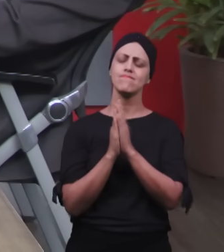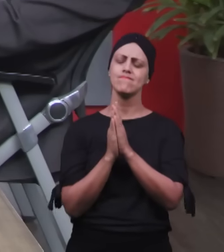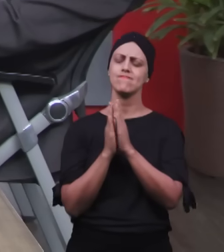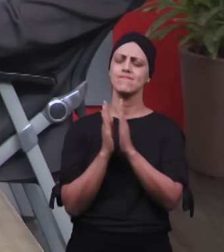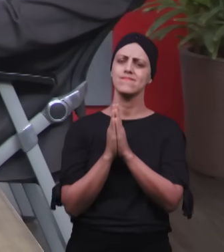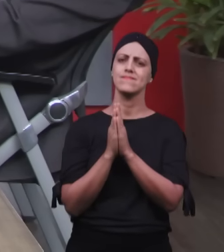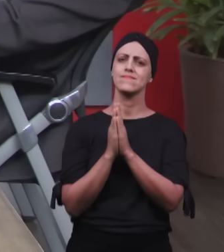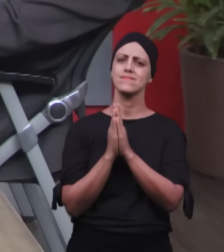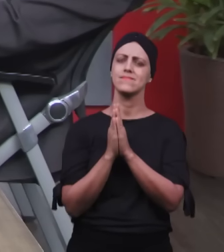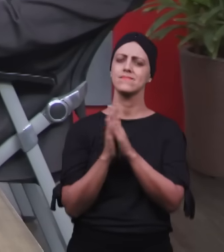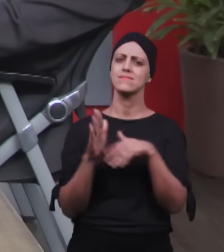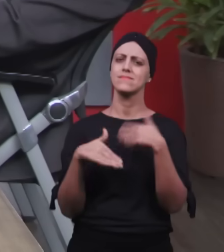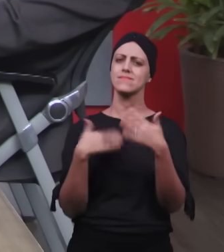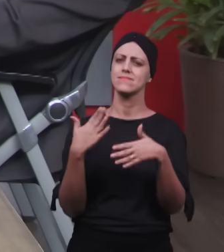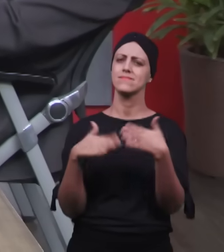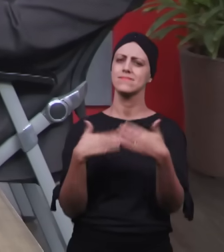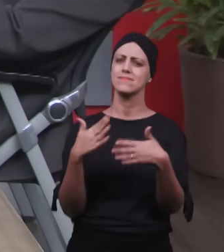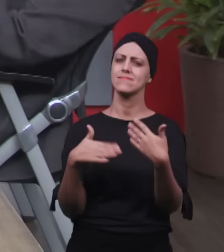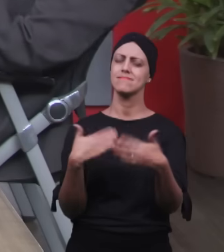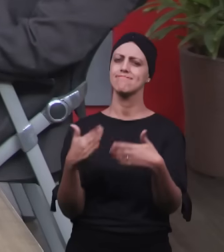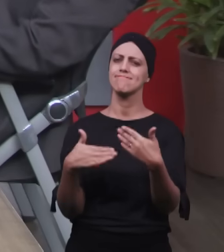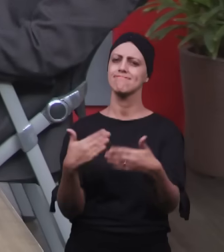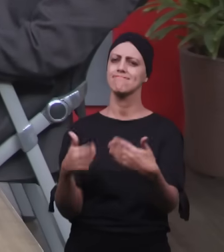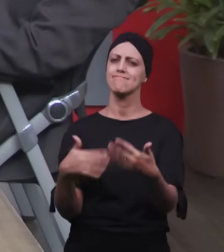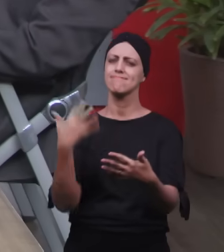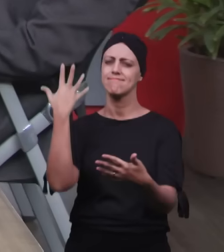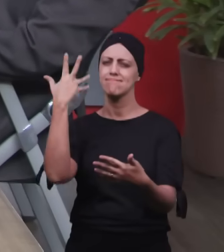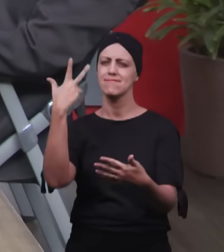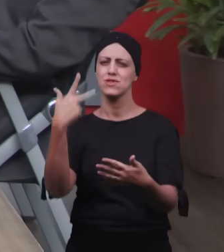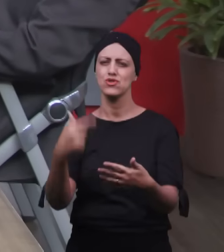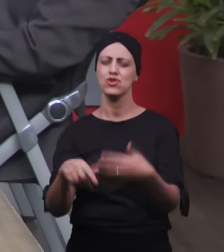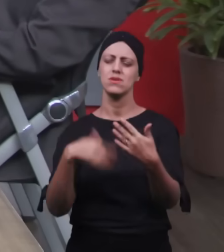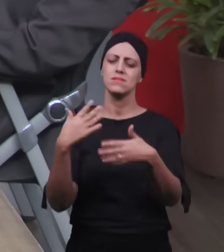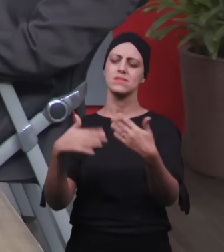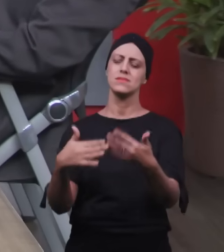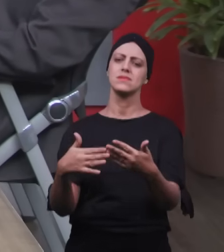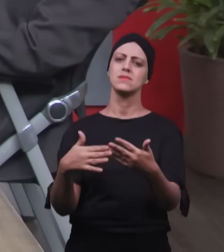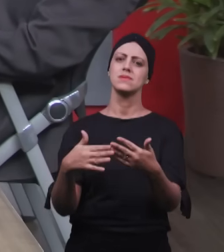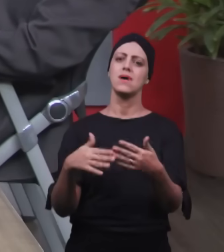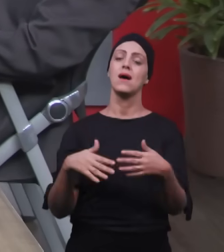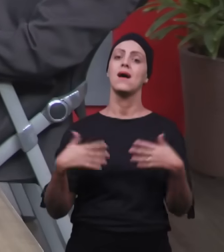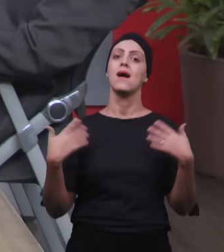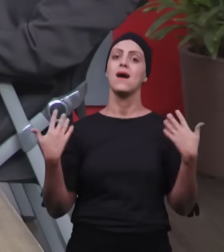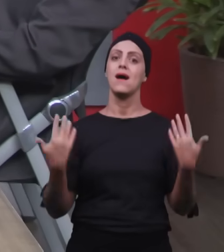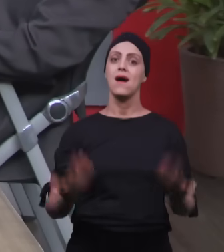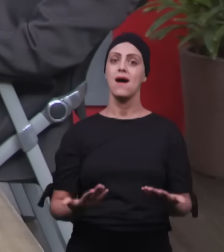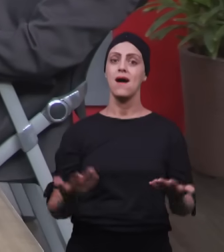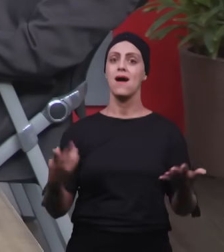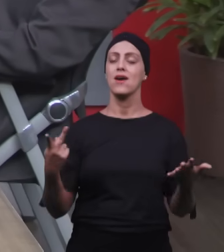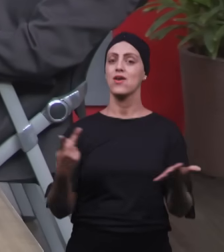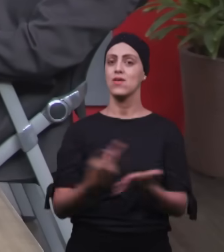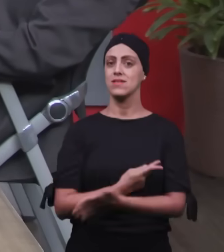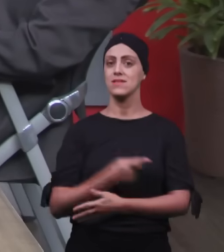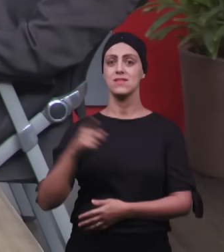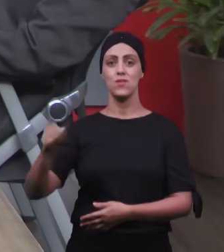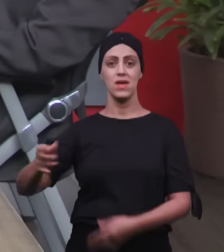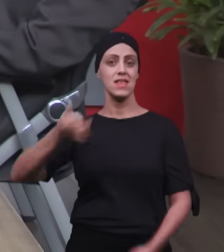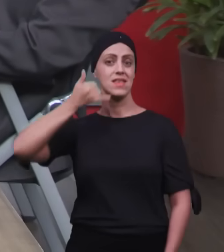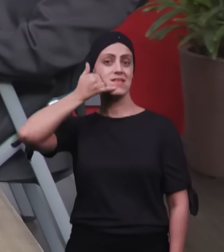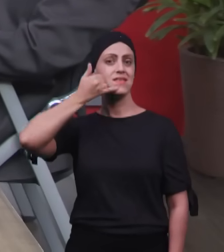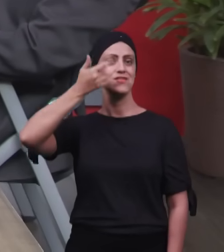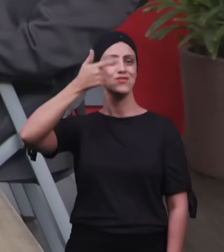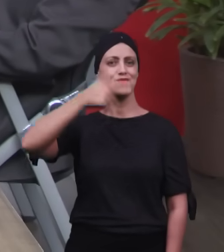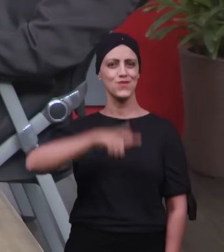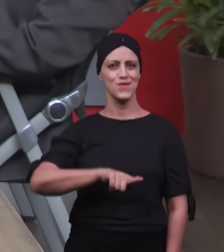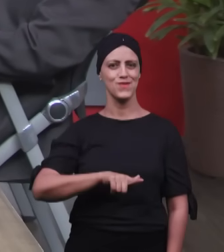começamos orar aí passou esses dias dias aí nesse belo dia ele